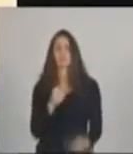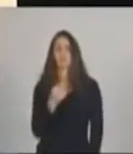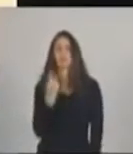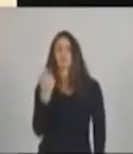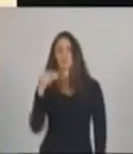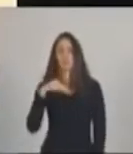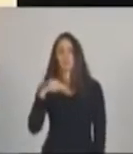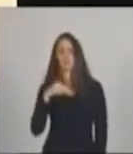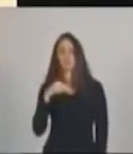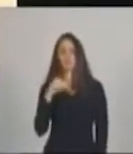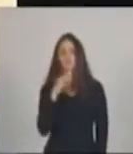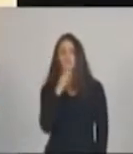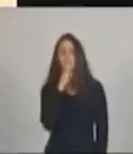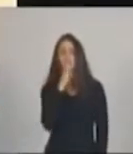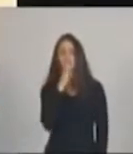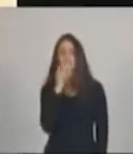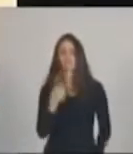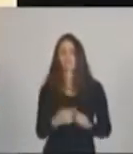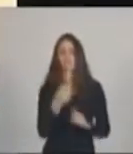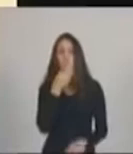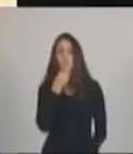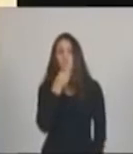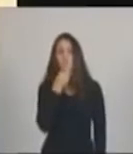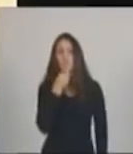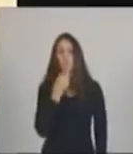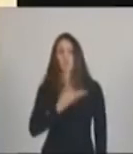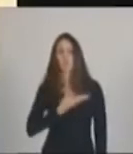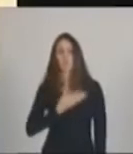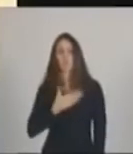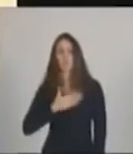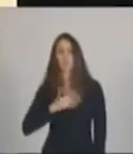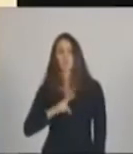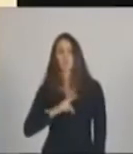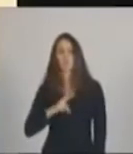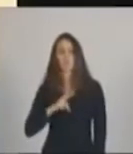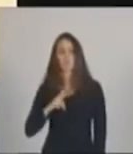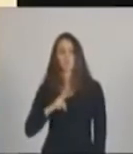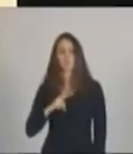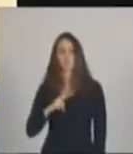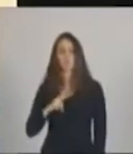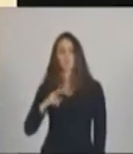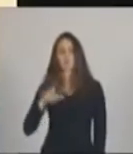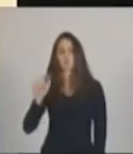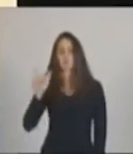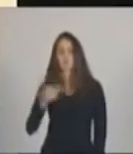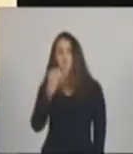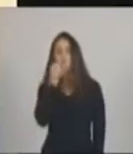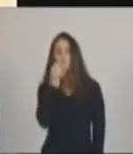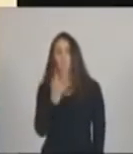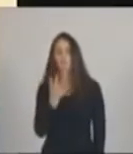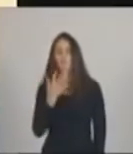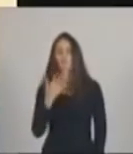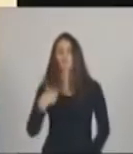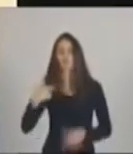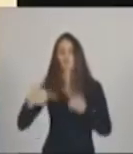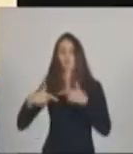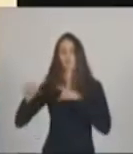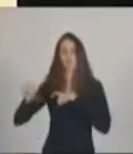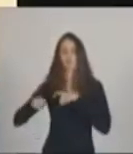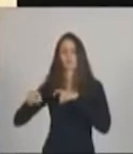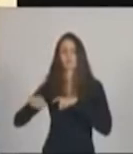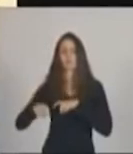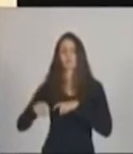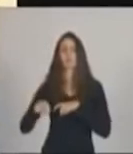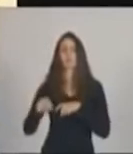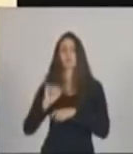Erval Barbosa. O senhor Erval Barbosa era um amigo pessoal meu, um homem muito bom, muito simples, produtor rural. Ele